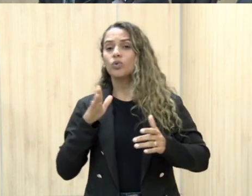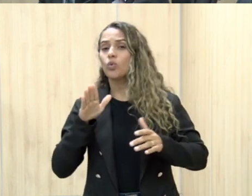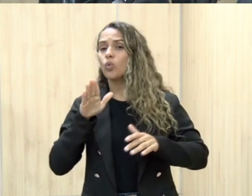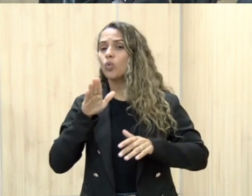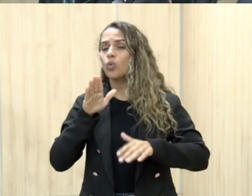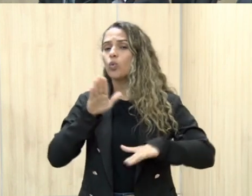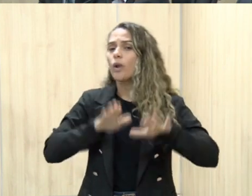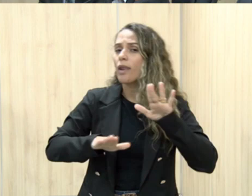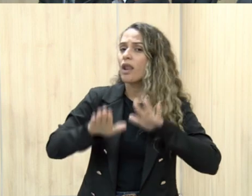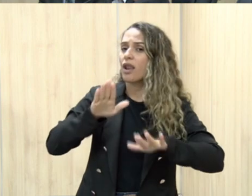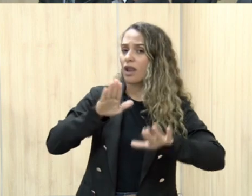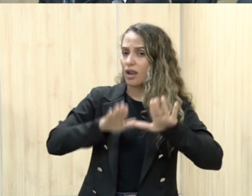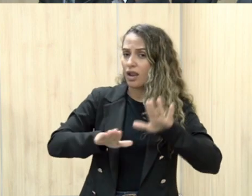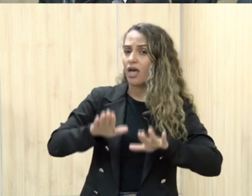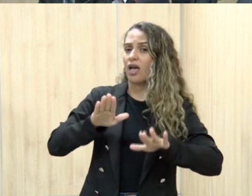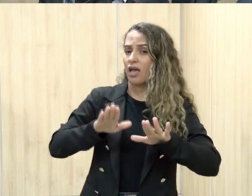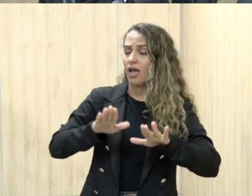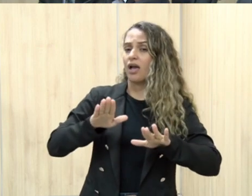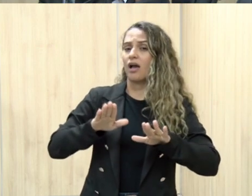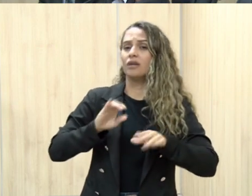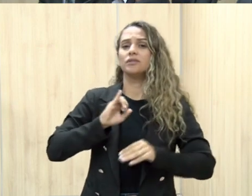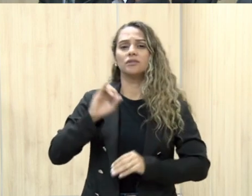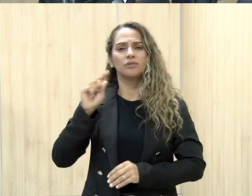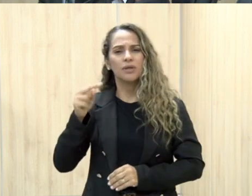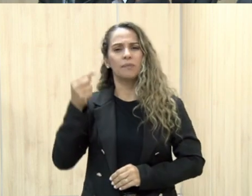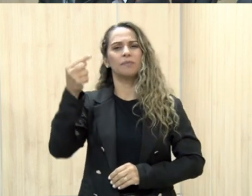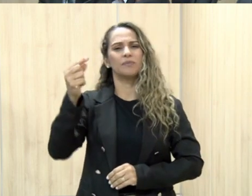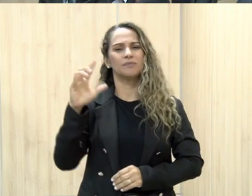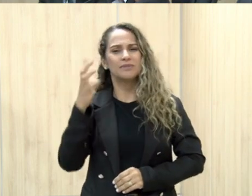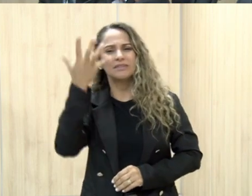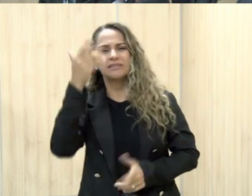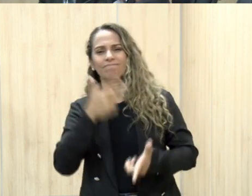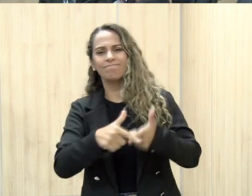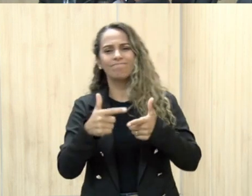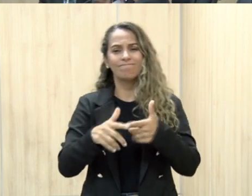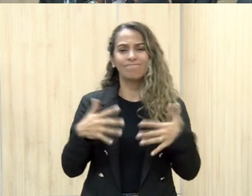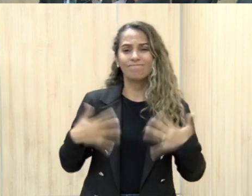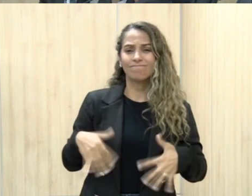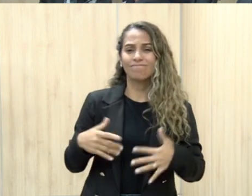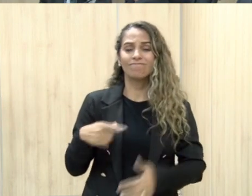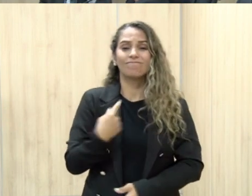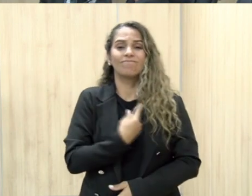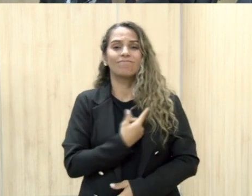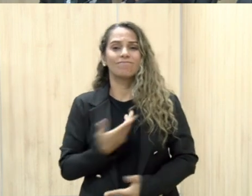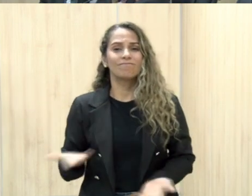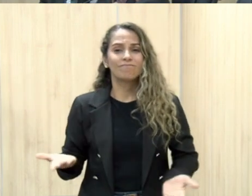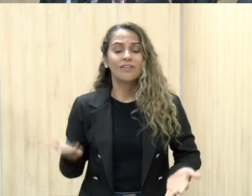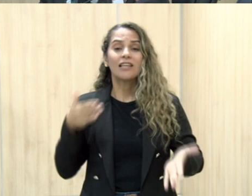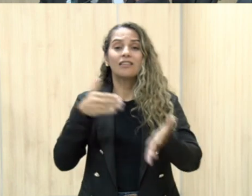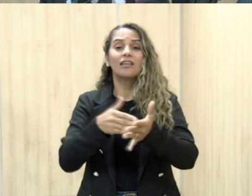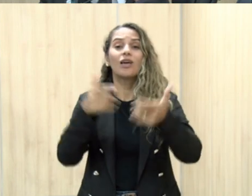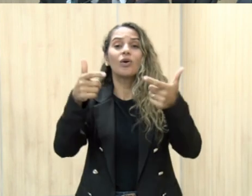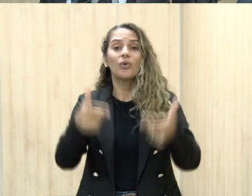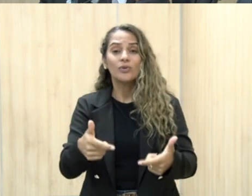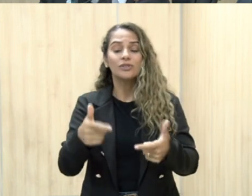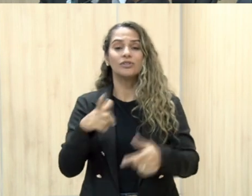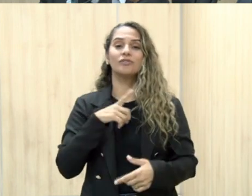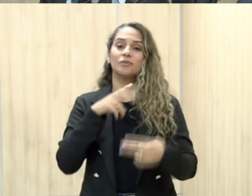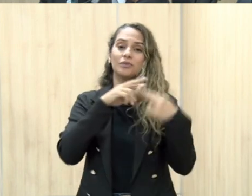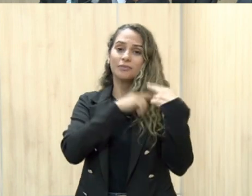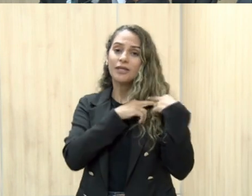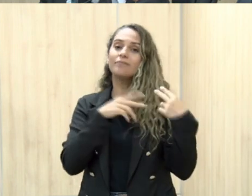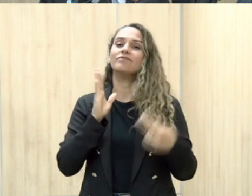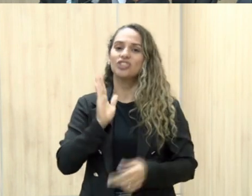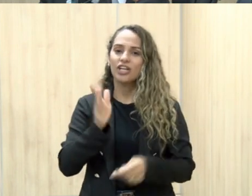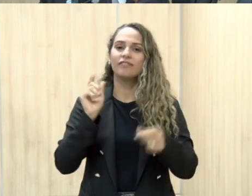depois se Deus me livre Acontece qualquer coisa opa Nós tomamos as nossas vidas até onde a gente tinha competência nós fizemos